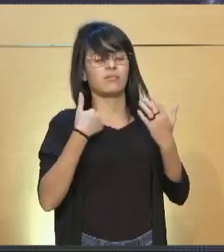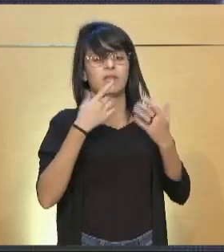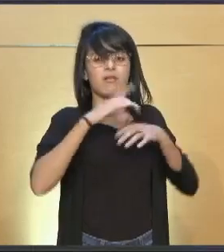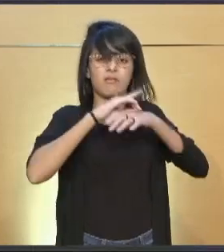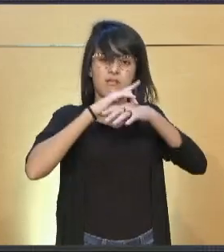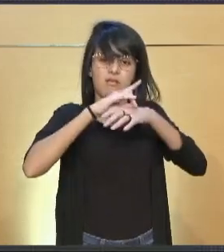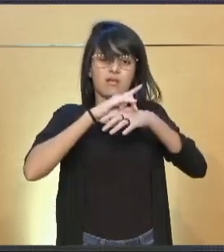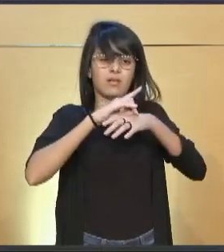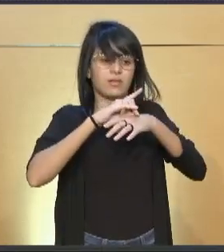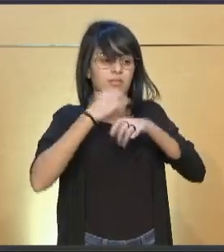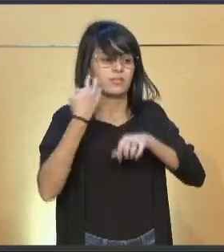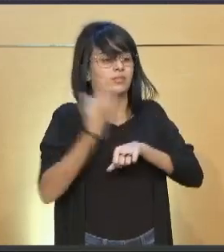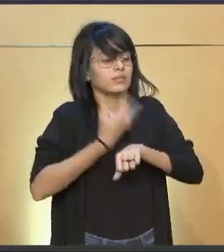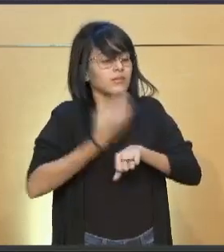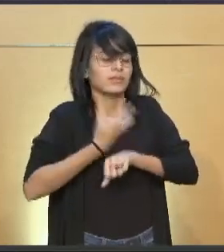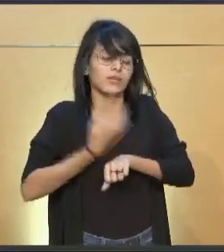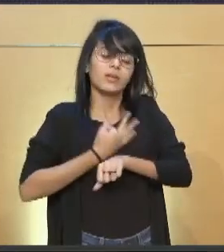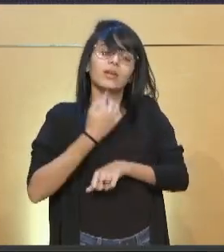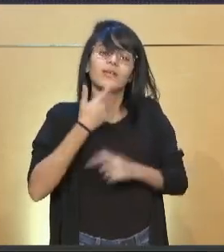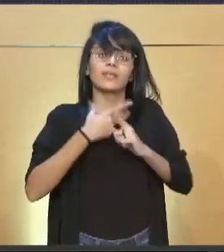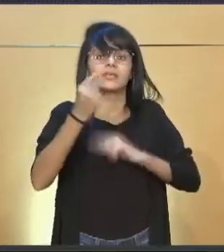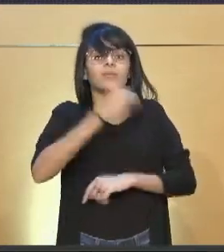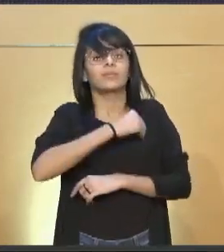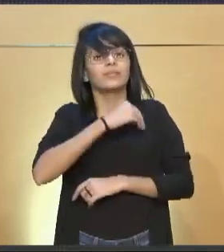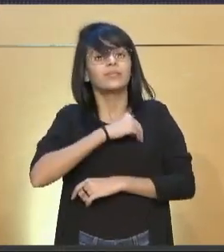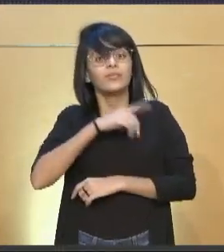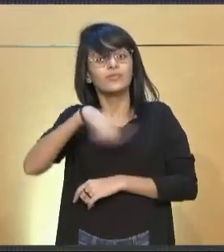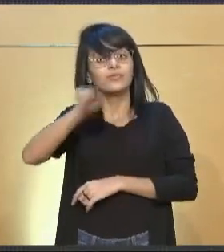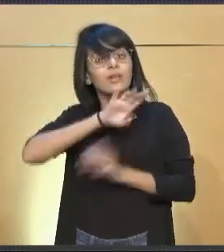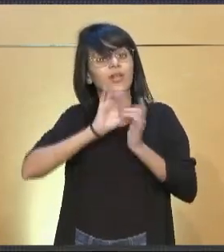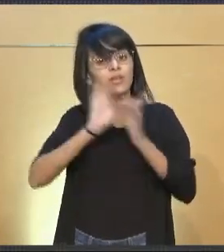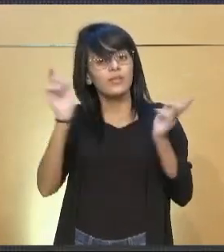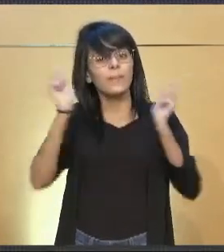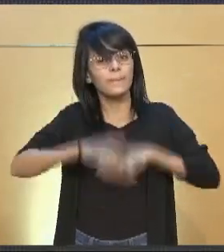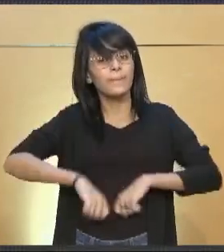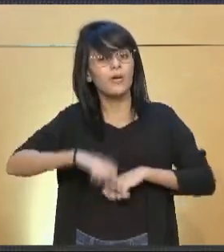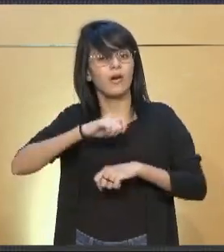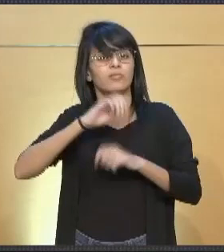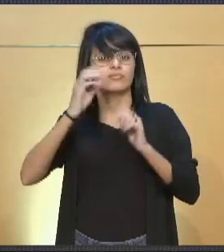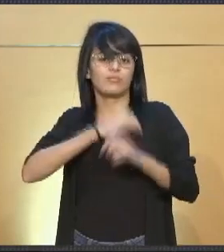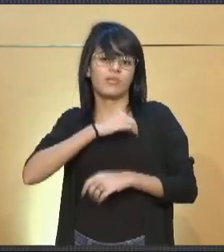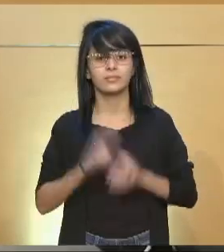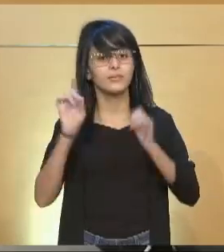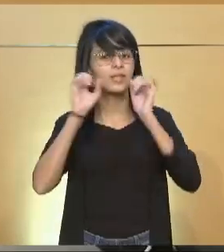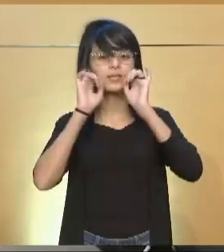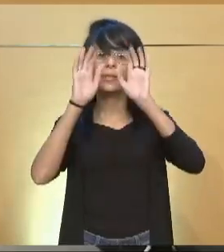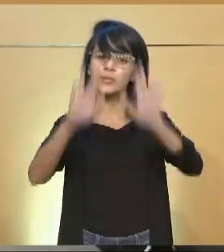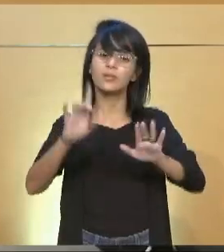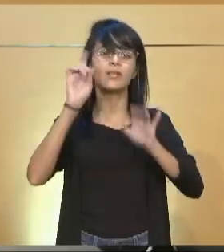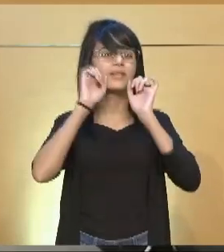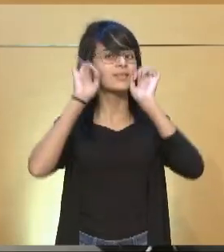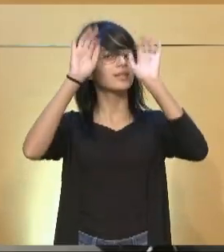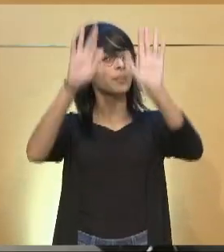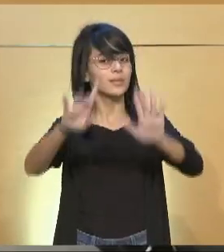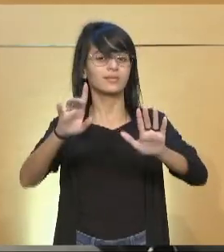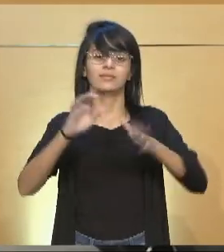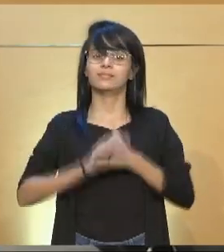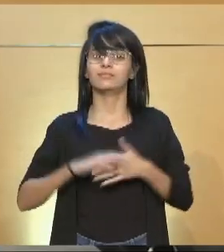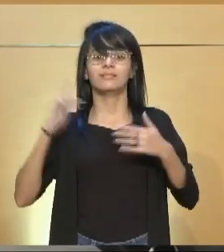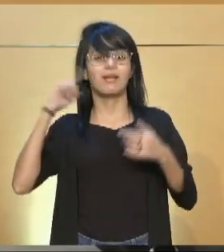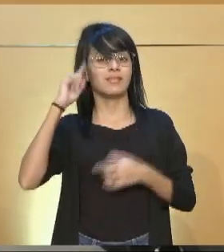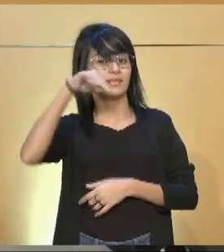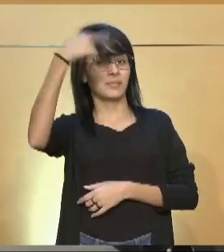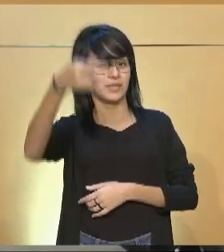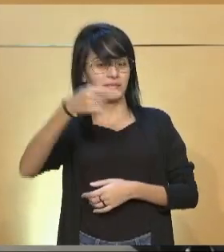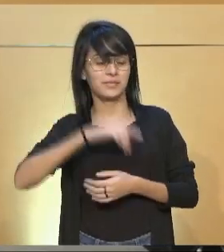pudéssemos resistir e vencer o pecado. Você é livre e pode vencer o pecado em nome de Jesus. Deus te abençoe. Até a próxima